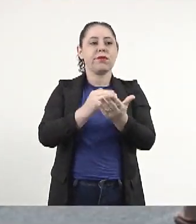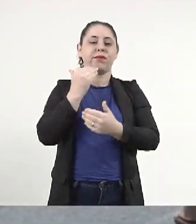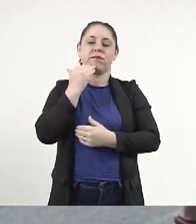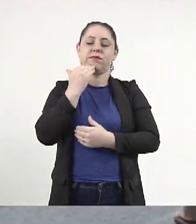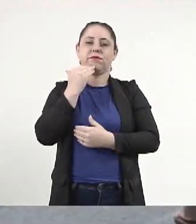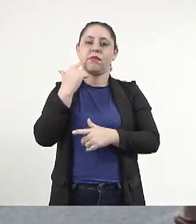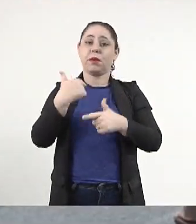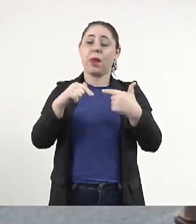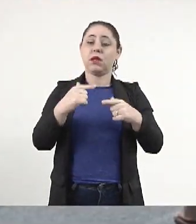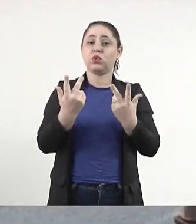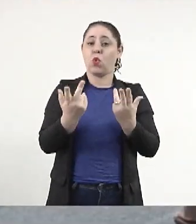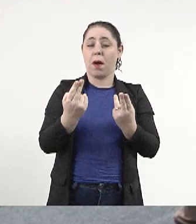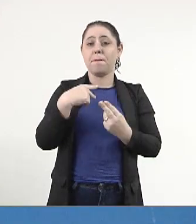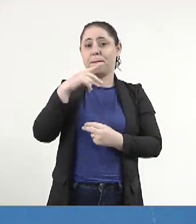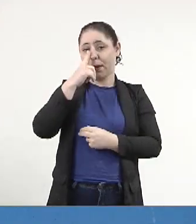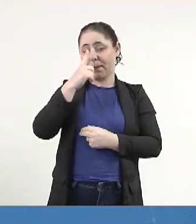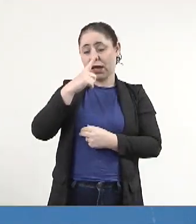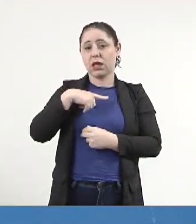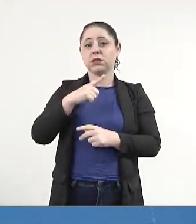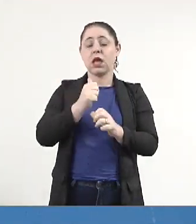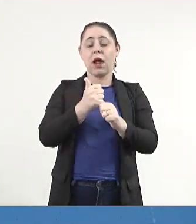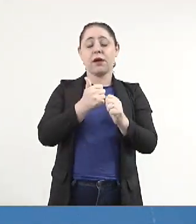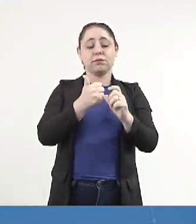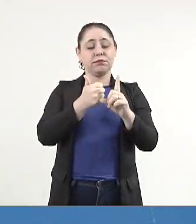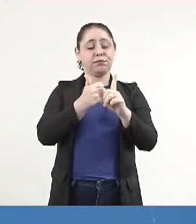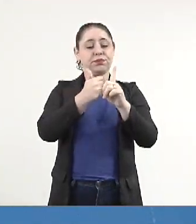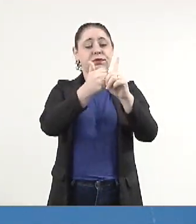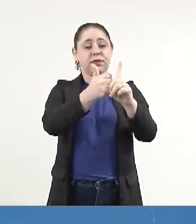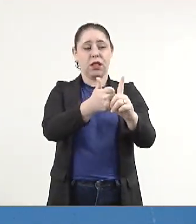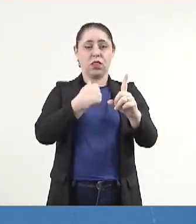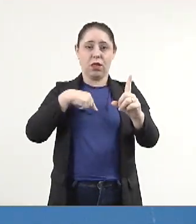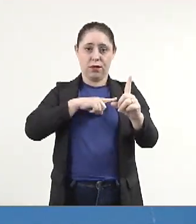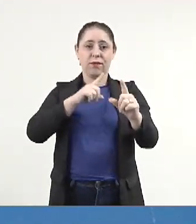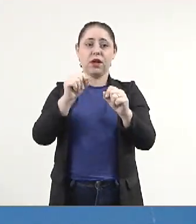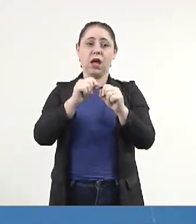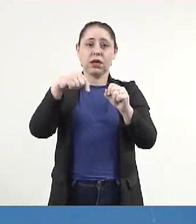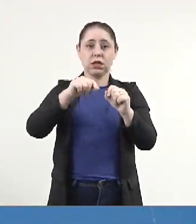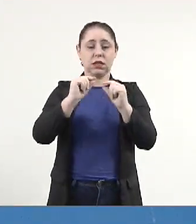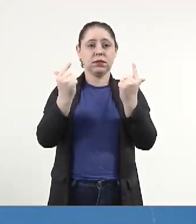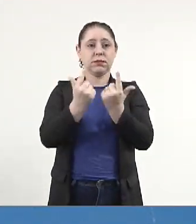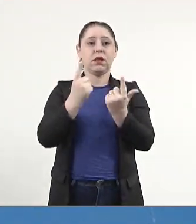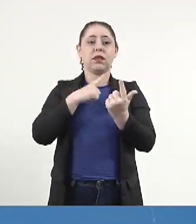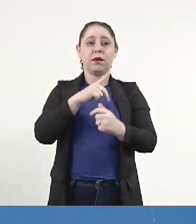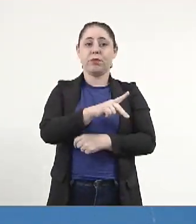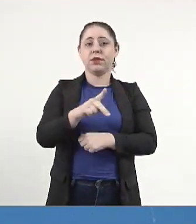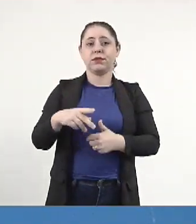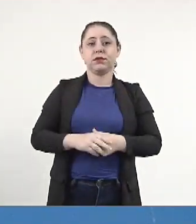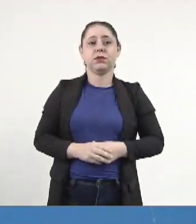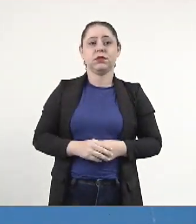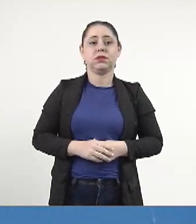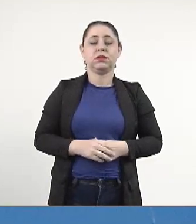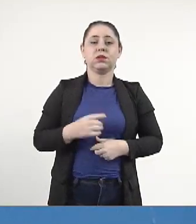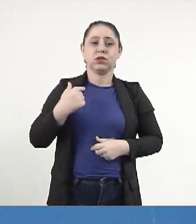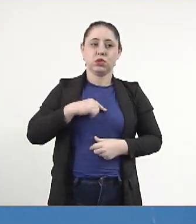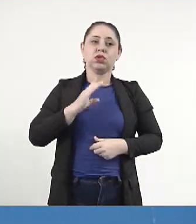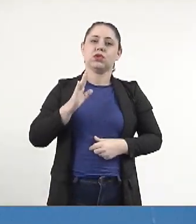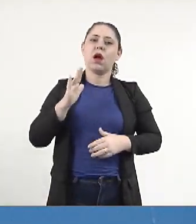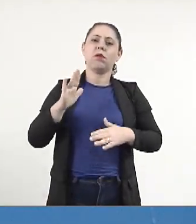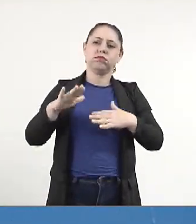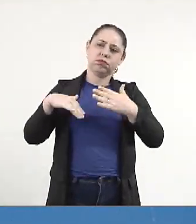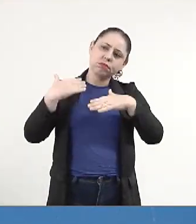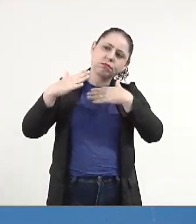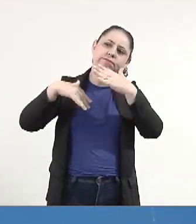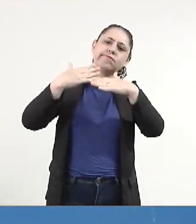triste. Como a mãe atípica é uma bandeira que a gente levanta. Nós temos aqui na Assembleia, presidente, a gente já avançou muito aqui na